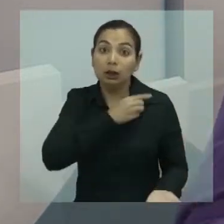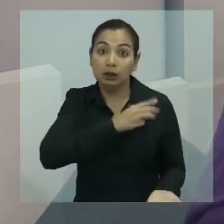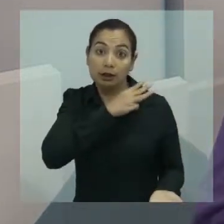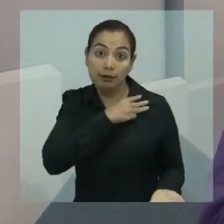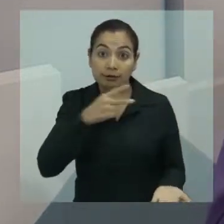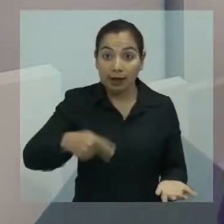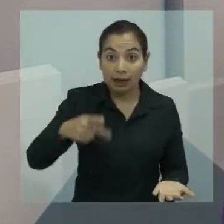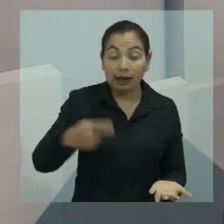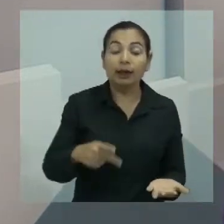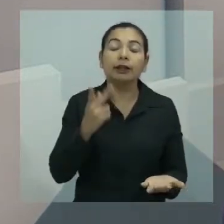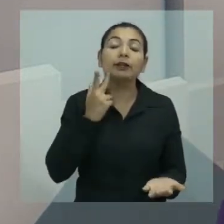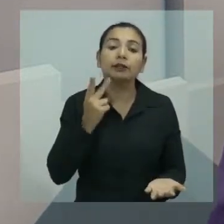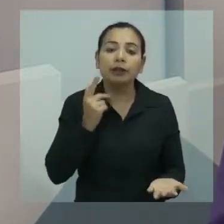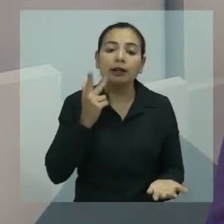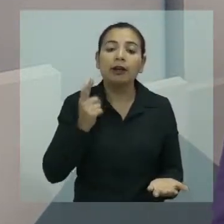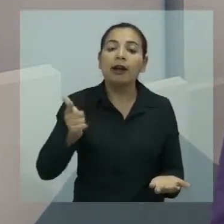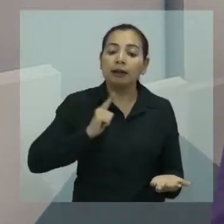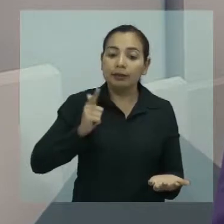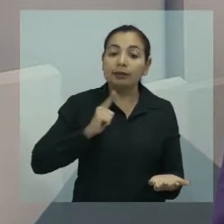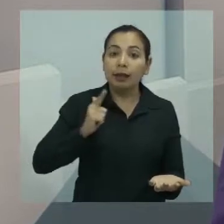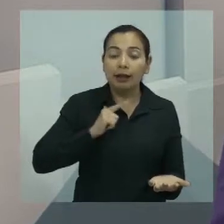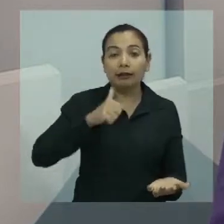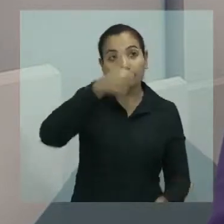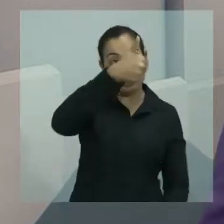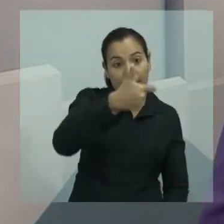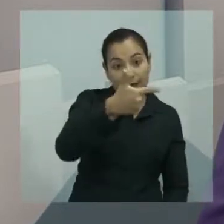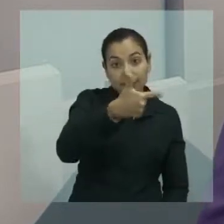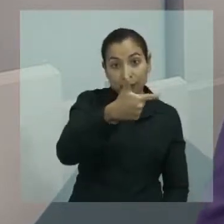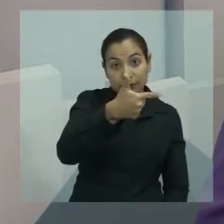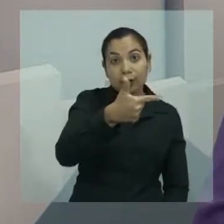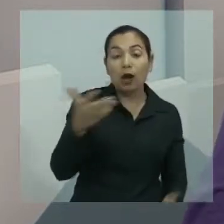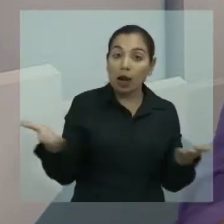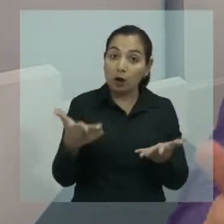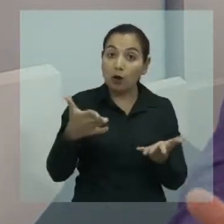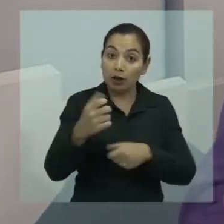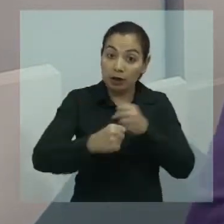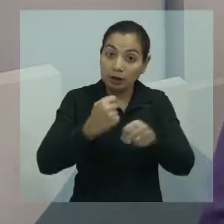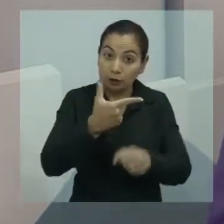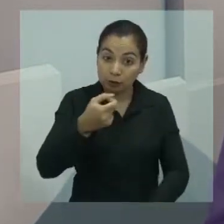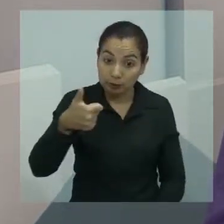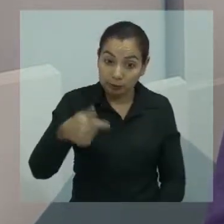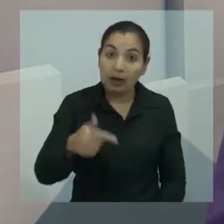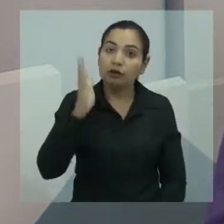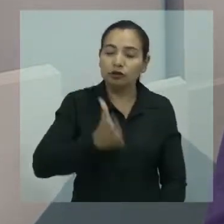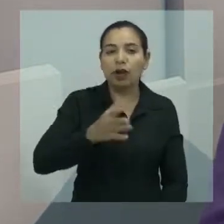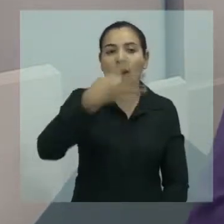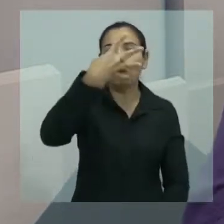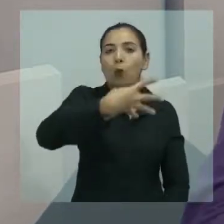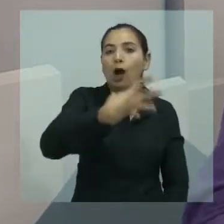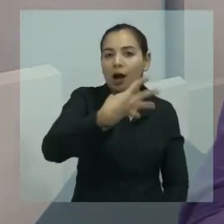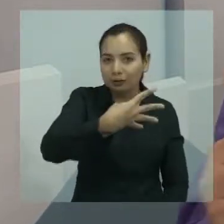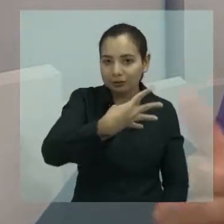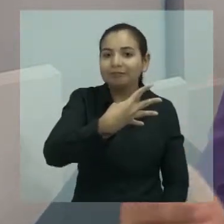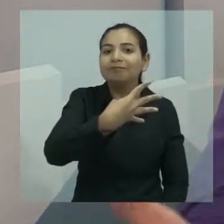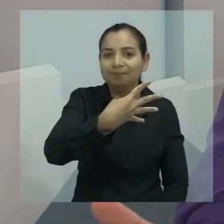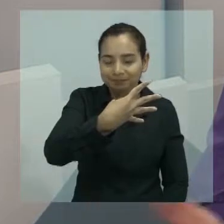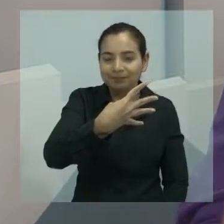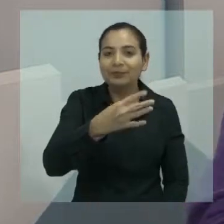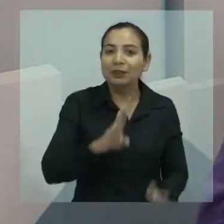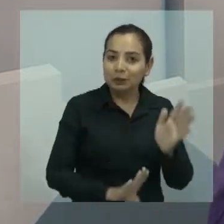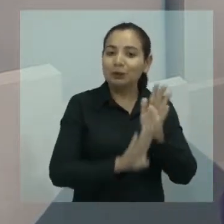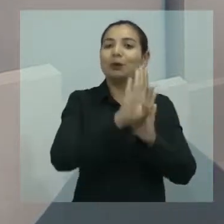em 2015, o estado do Ceará, no ensino médio, estava, comparado aos demais estados da federação, em